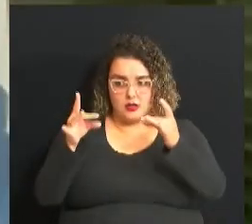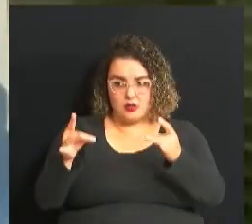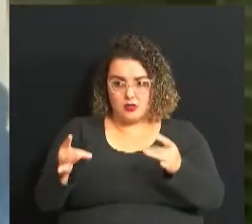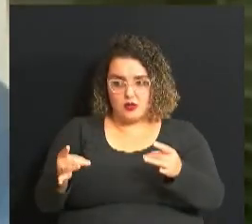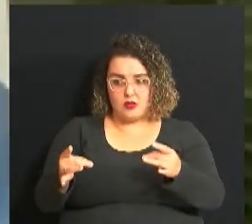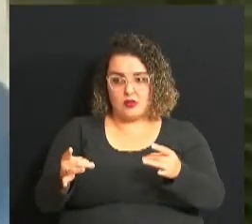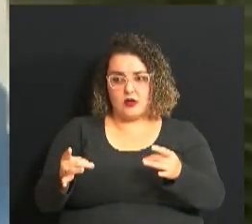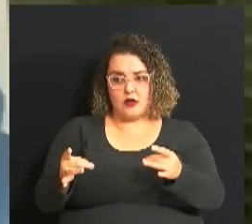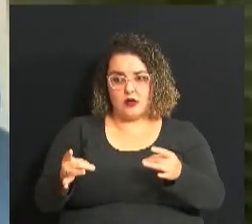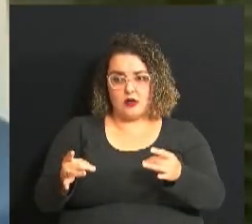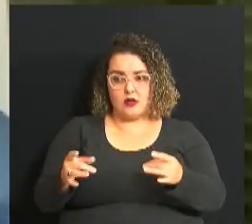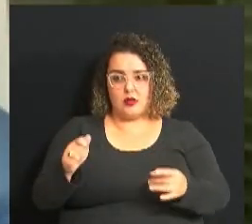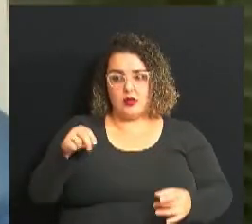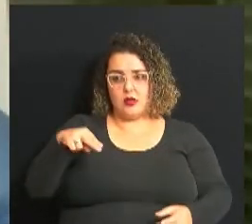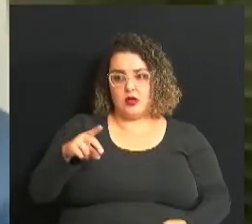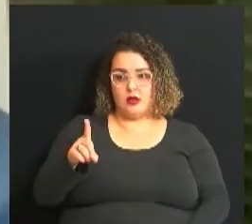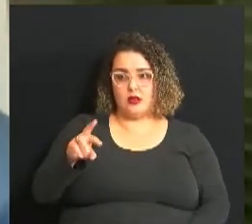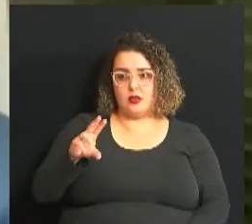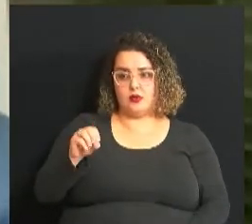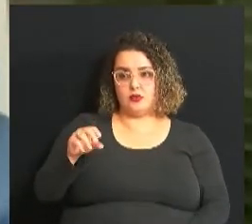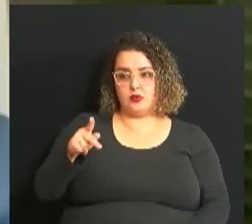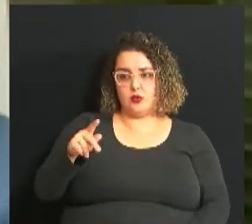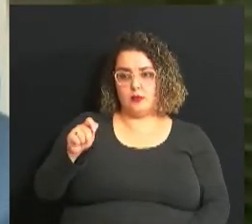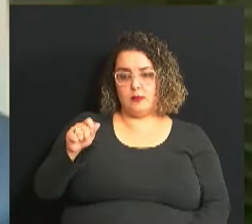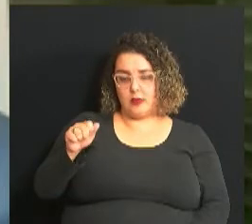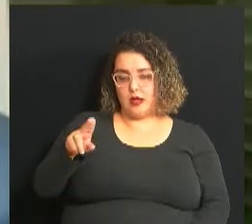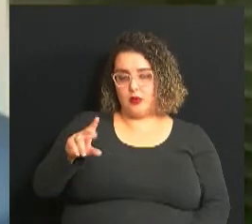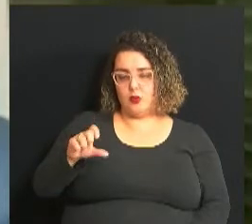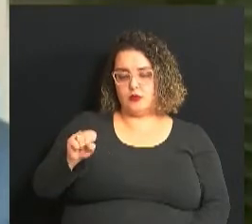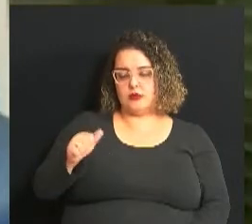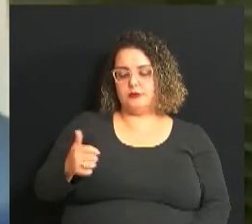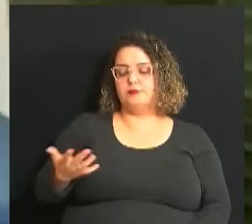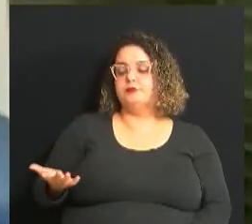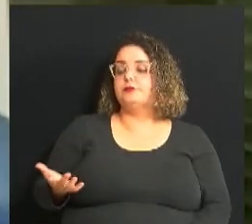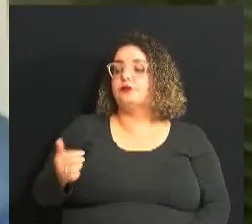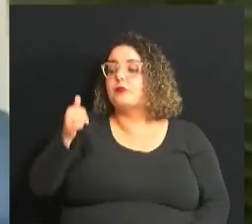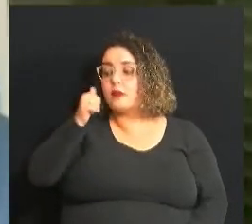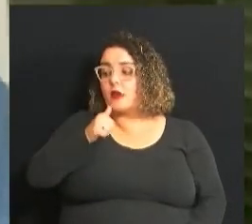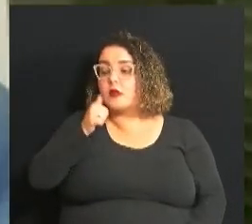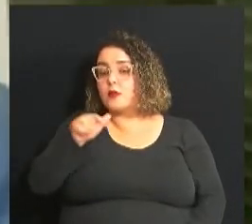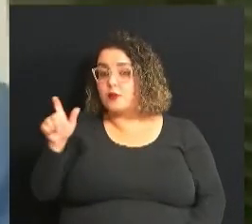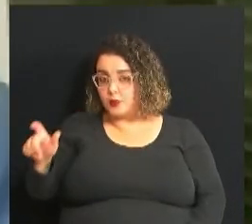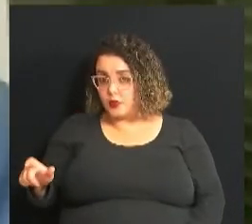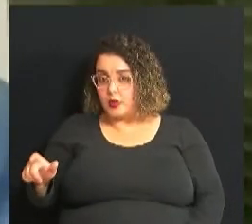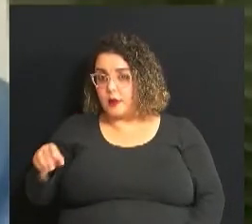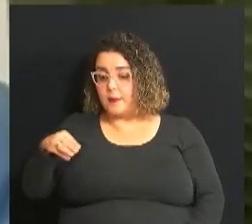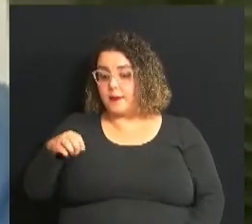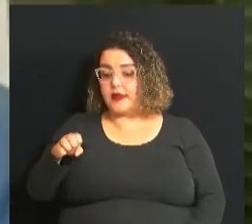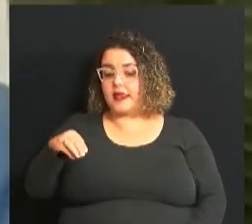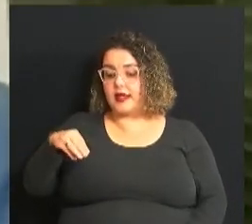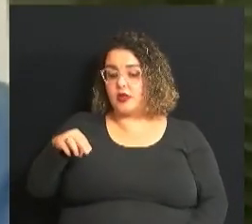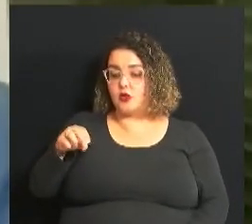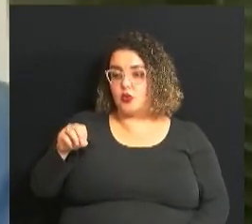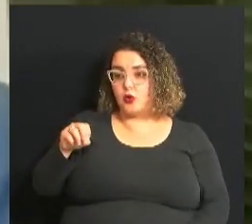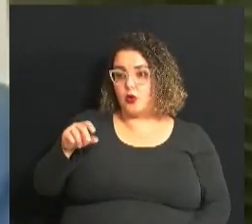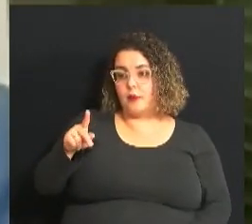trouxe detalhes em relação a isso. A menopausa na mulher, todas as mulheres, com